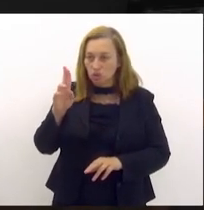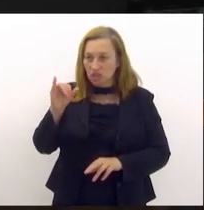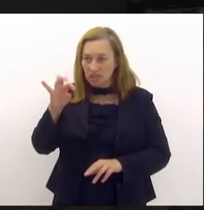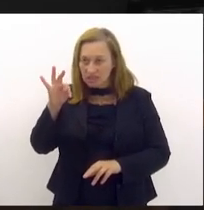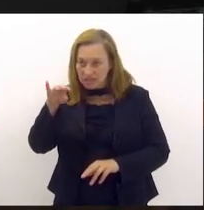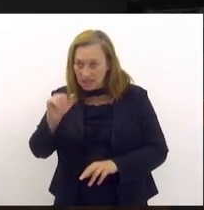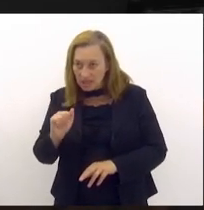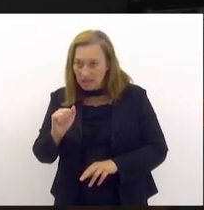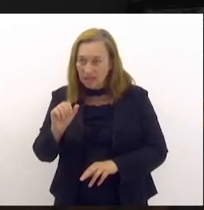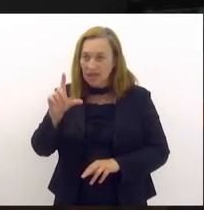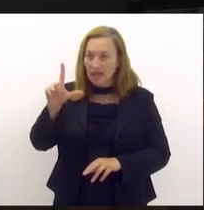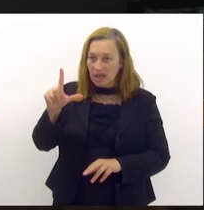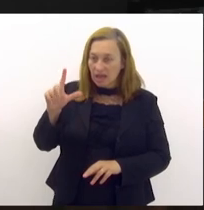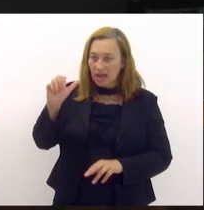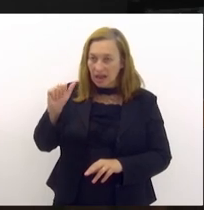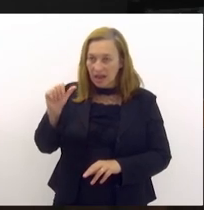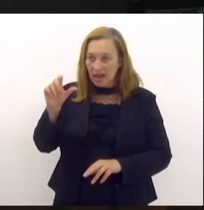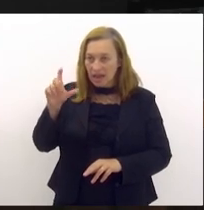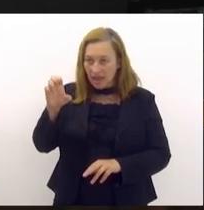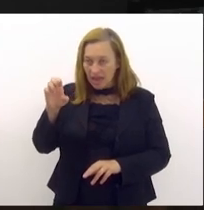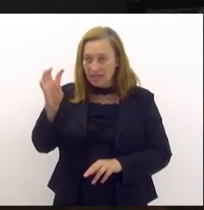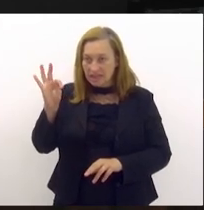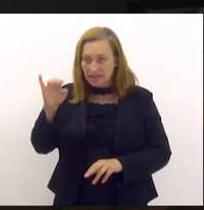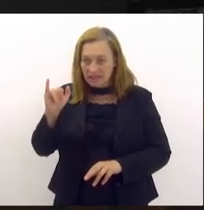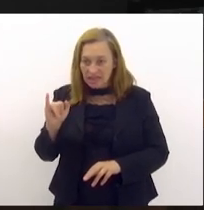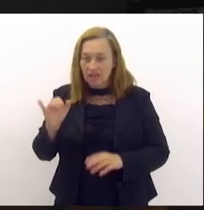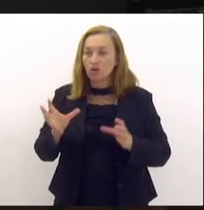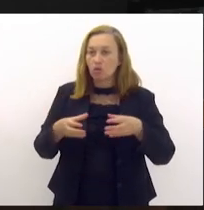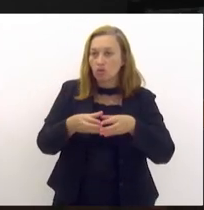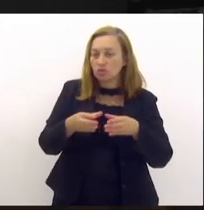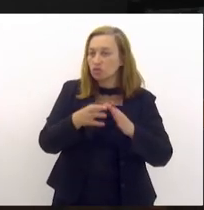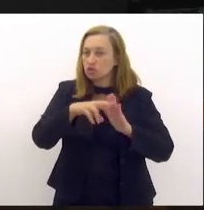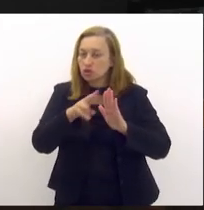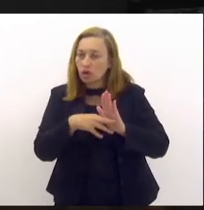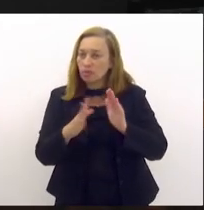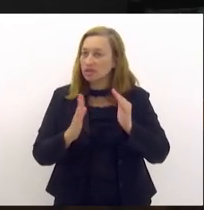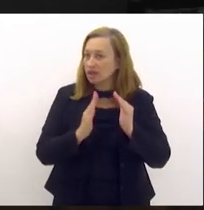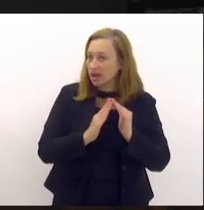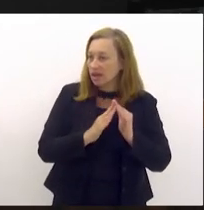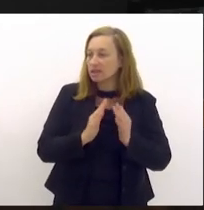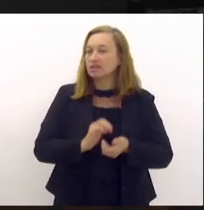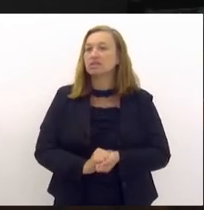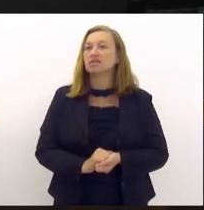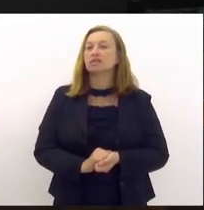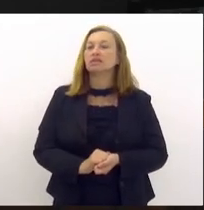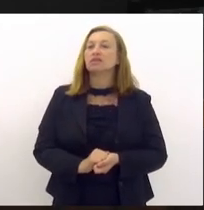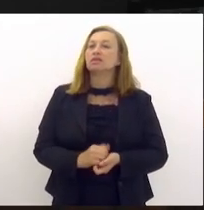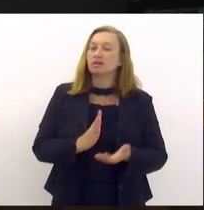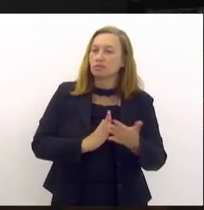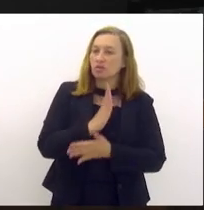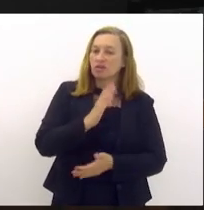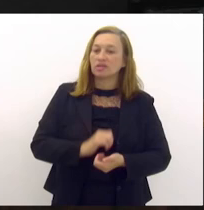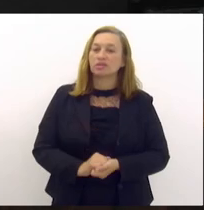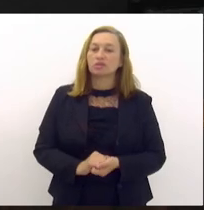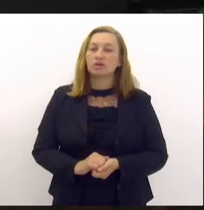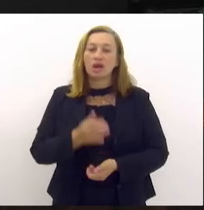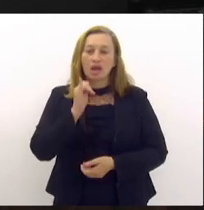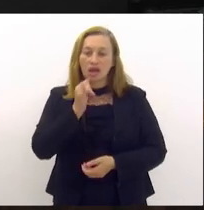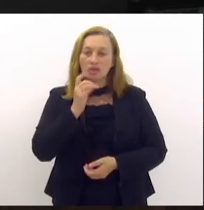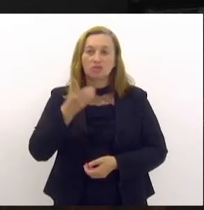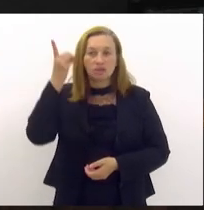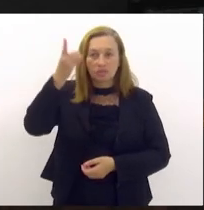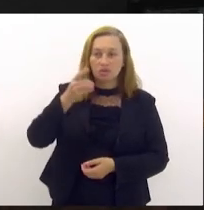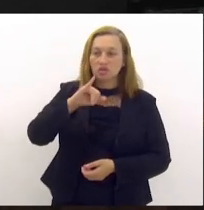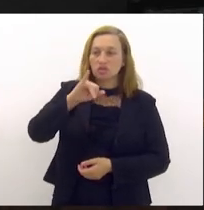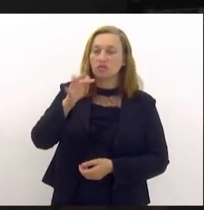ao cartunista Laerte Coutinho. Pareceres da Comissão de Normas Internas e Proposições Externas, favorável. Relator, deputado